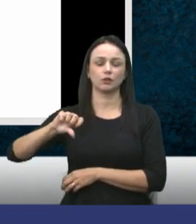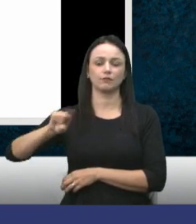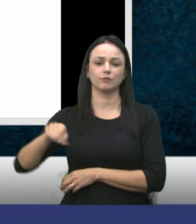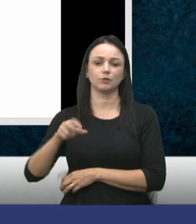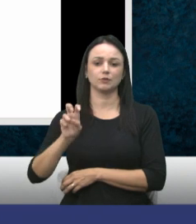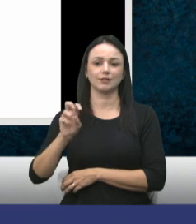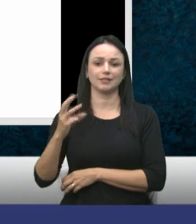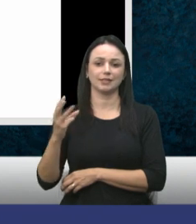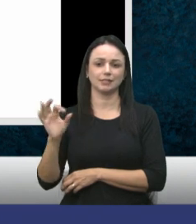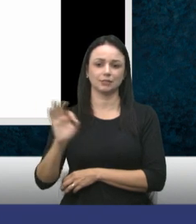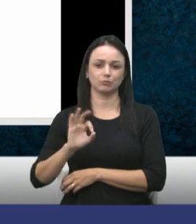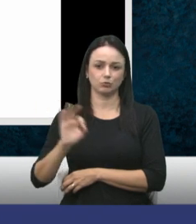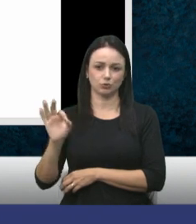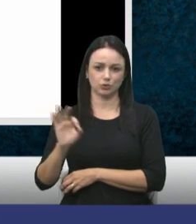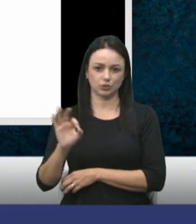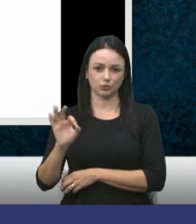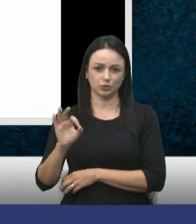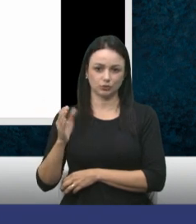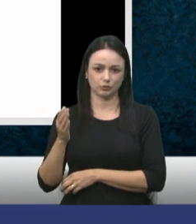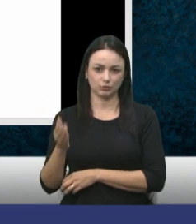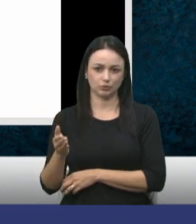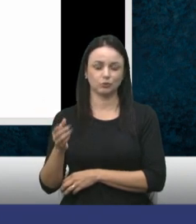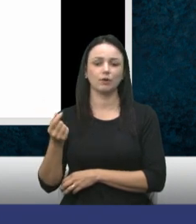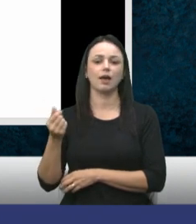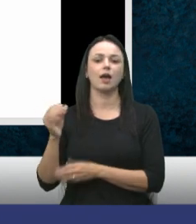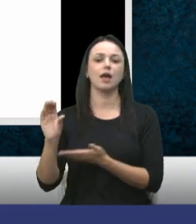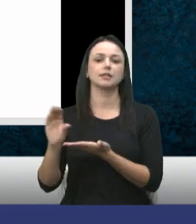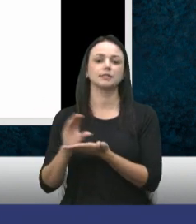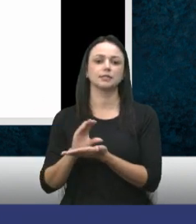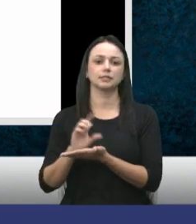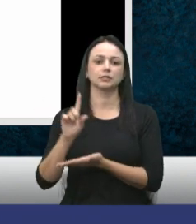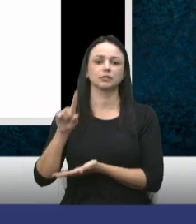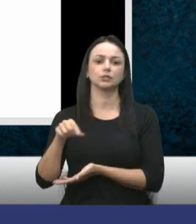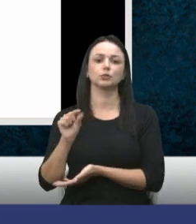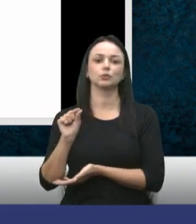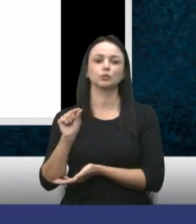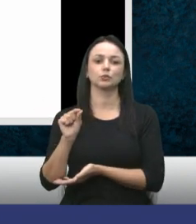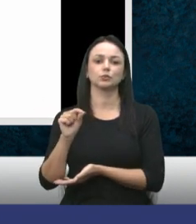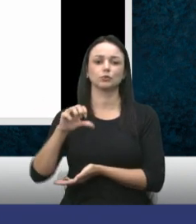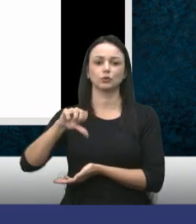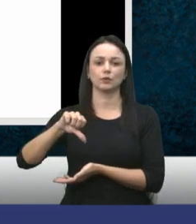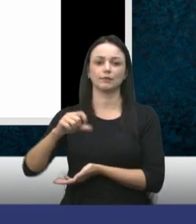29,53% da receita prevista, que é de